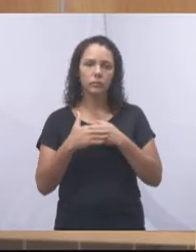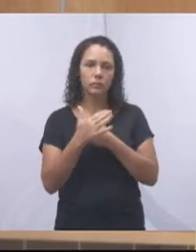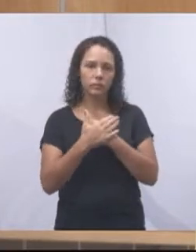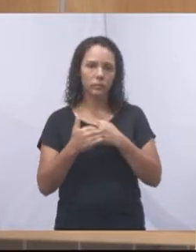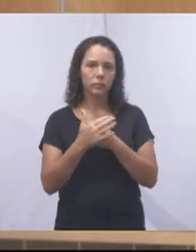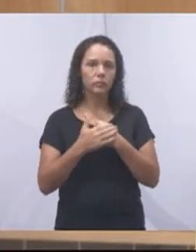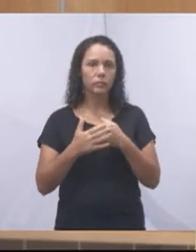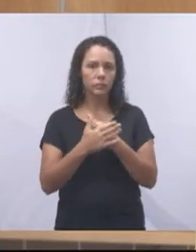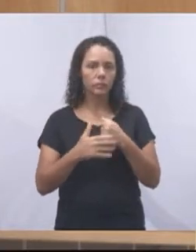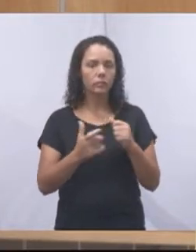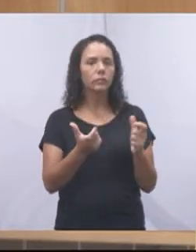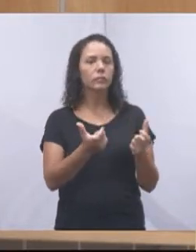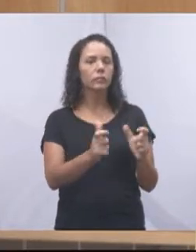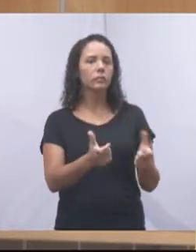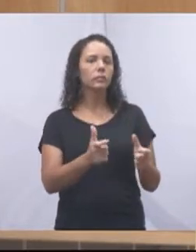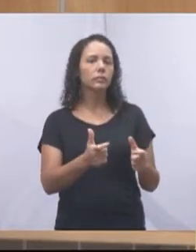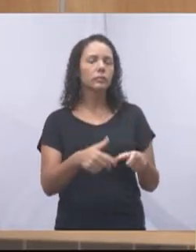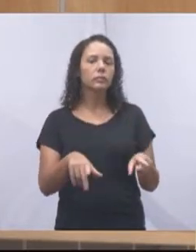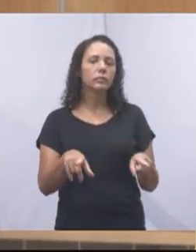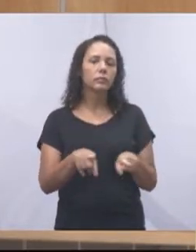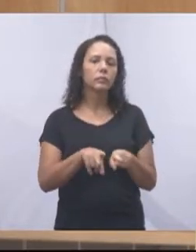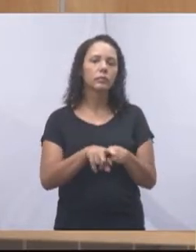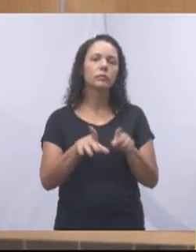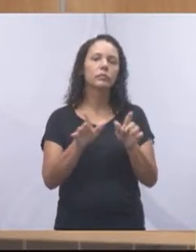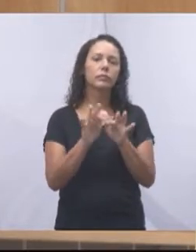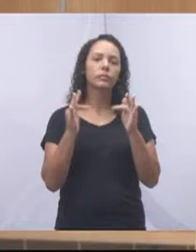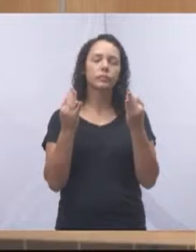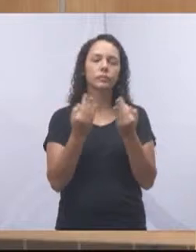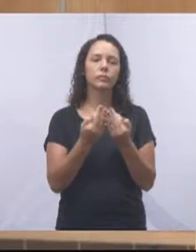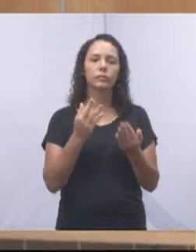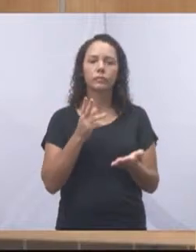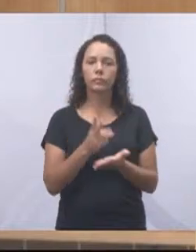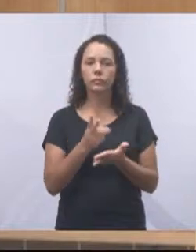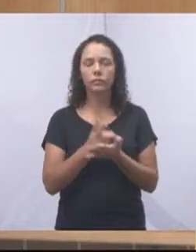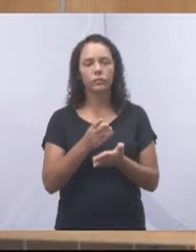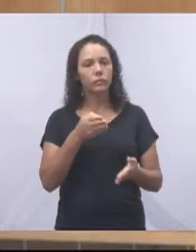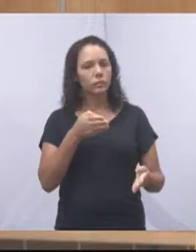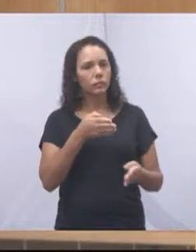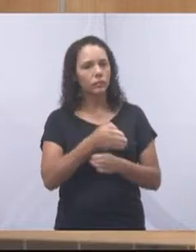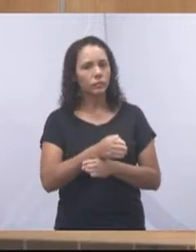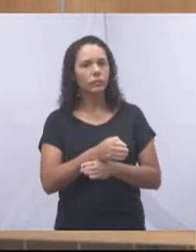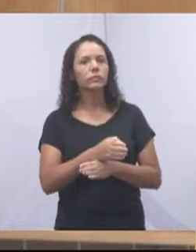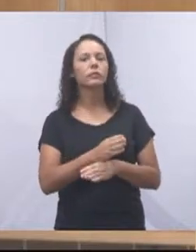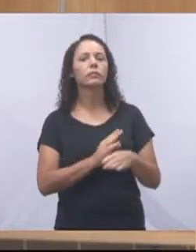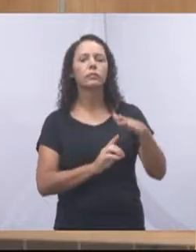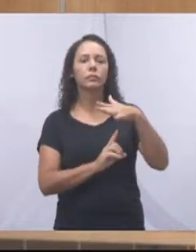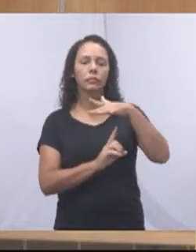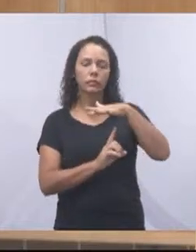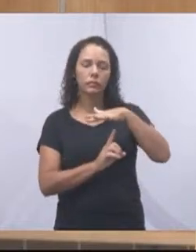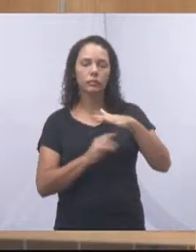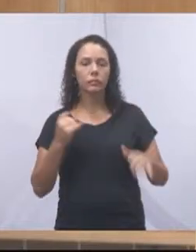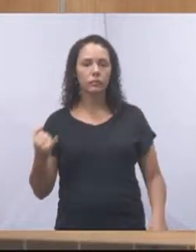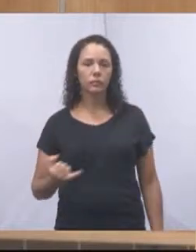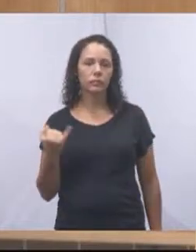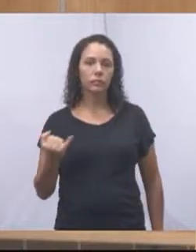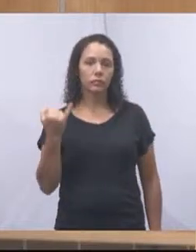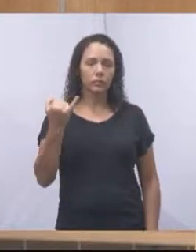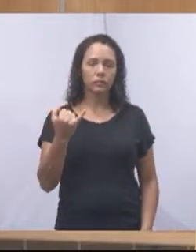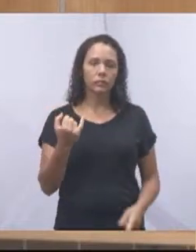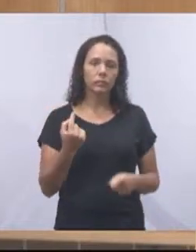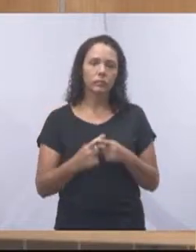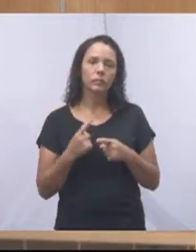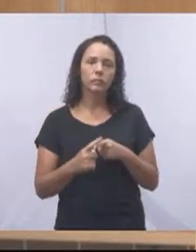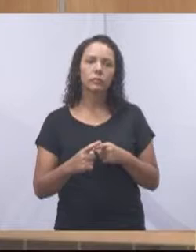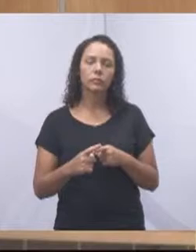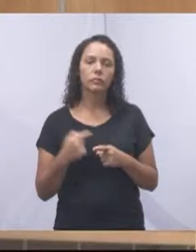aquilo lá. A família sempre estará na praça, é importantíssimo isso aí, porque